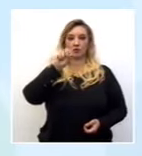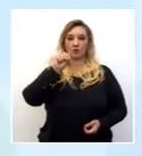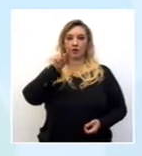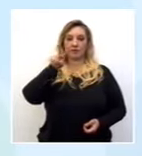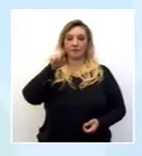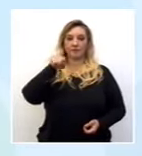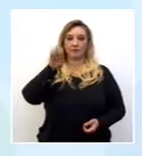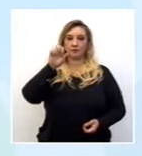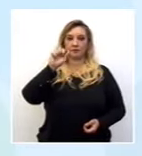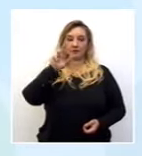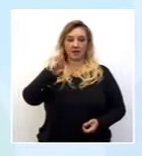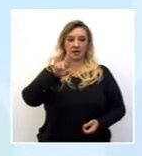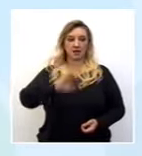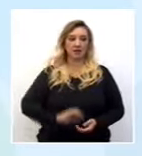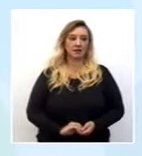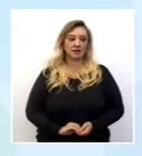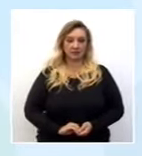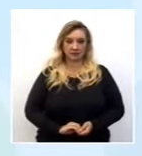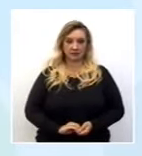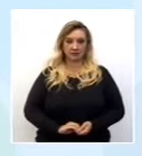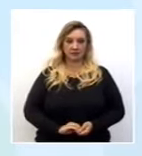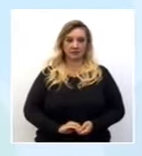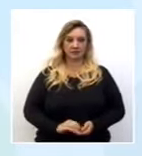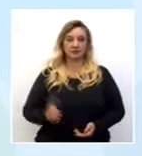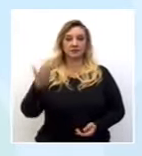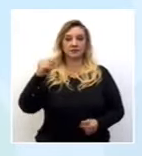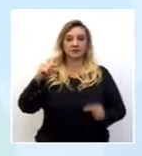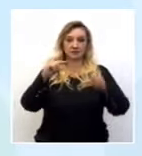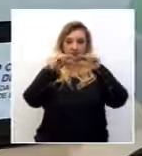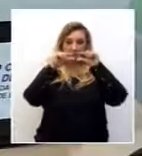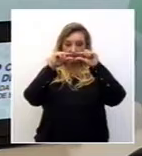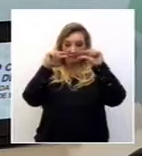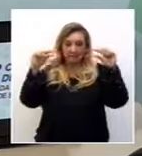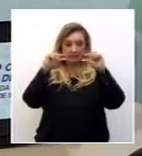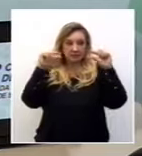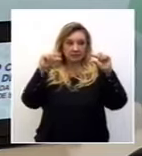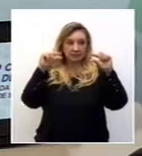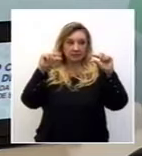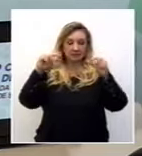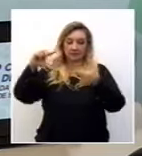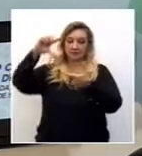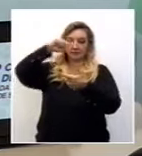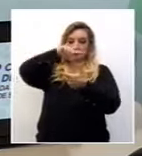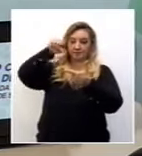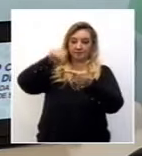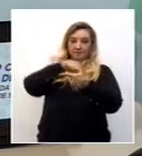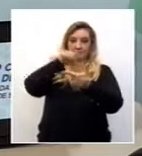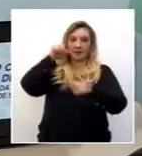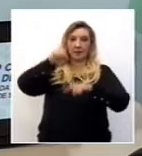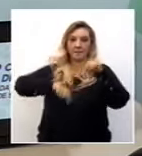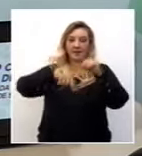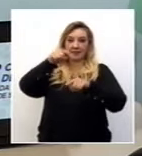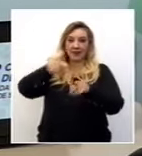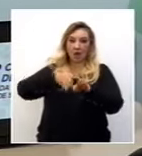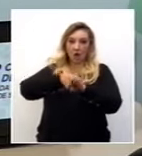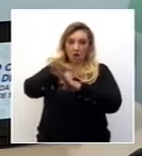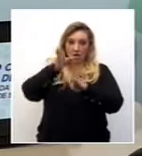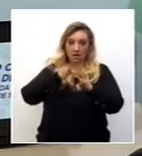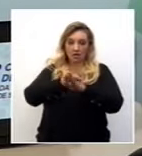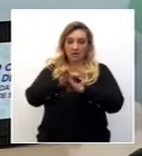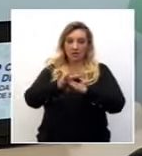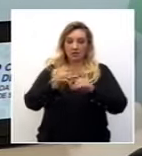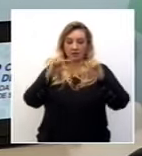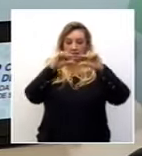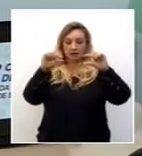o item, que agora mudou o site, né? Antes era uma tirinha, agora está aparecendo a figura, né? Materiais de orientação. Tem o